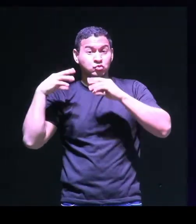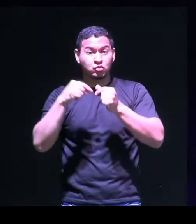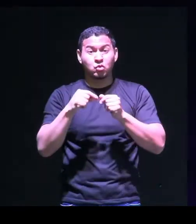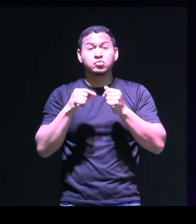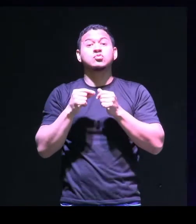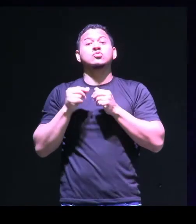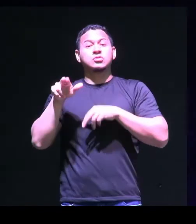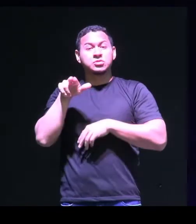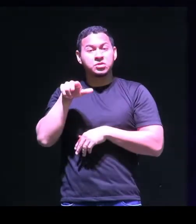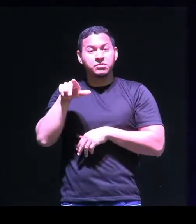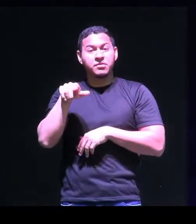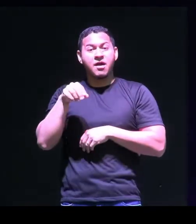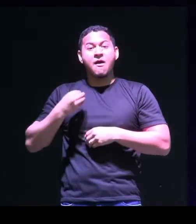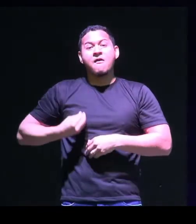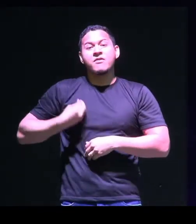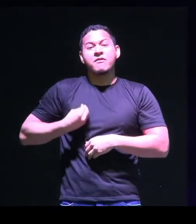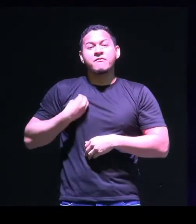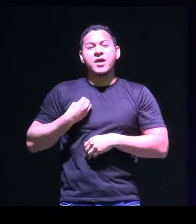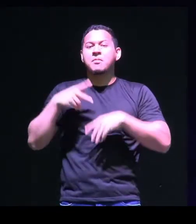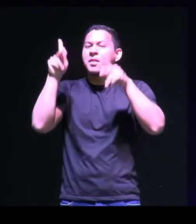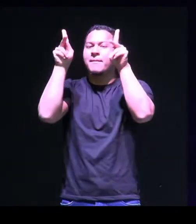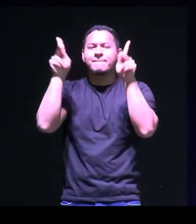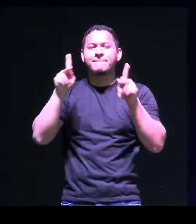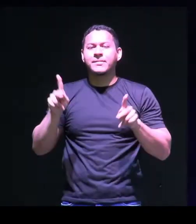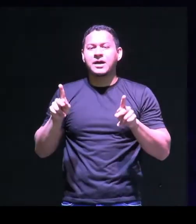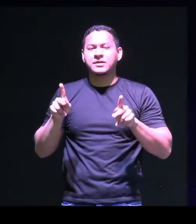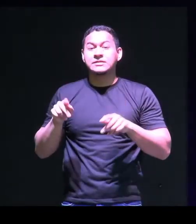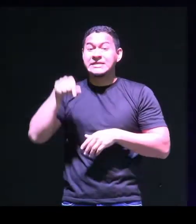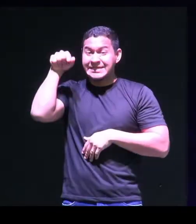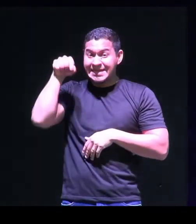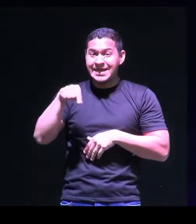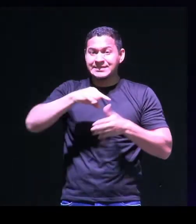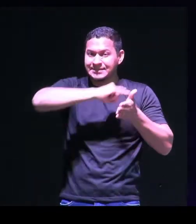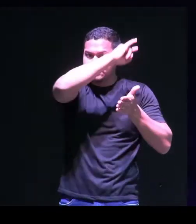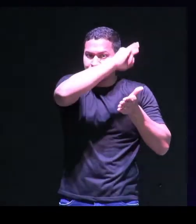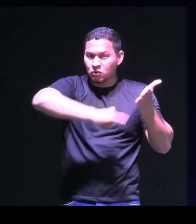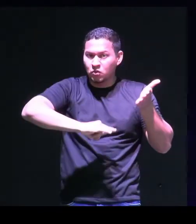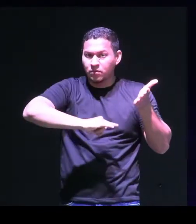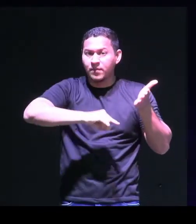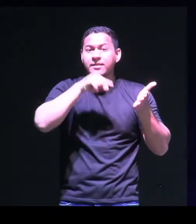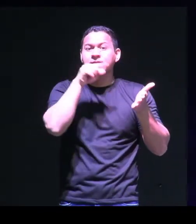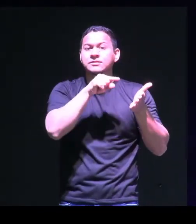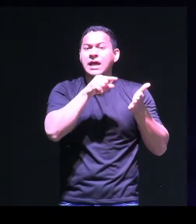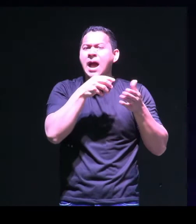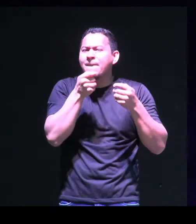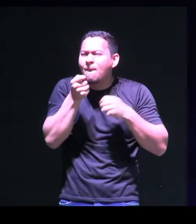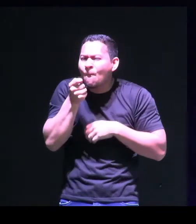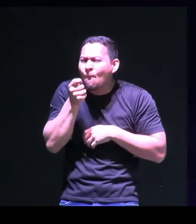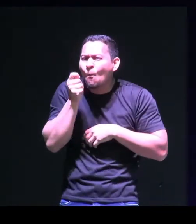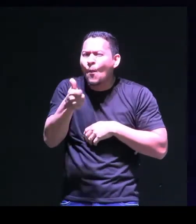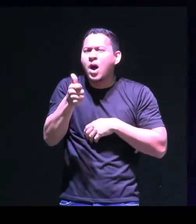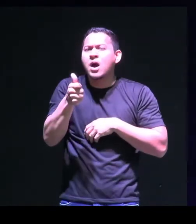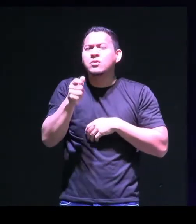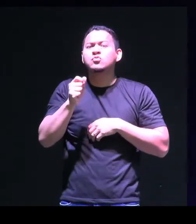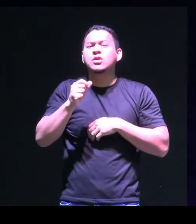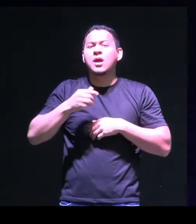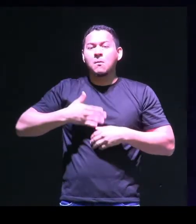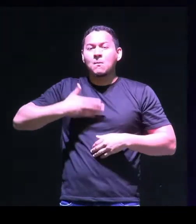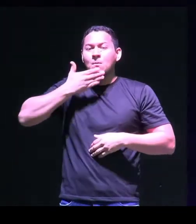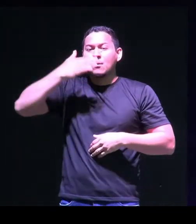irmãos, vivamos juntos, vivamos em paz. E esse acordo está aproximando os árabes dos judeus.